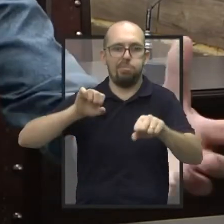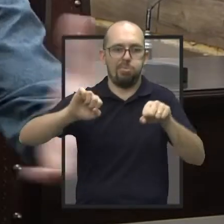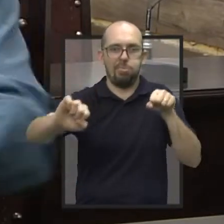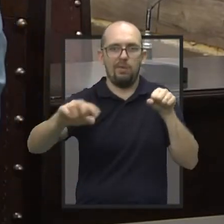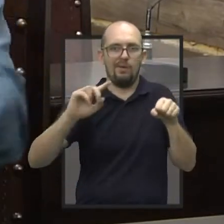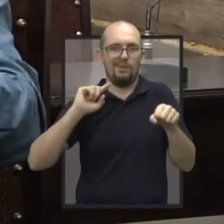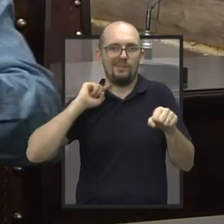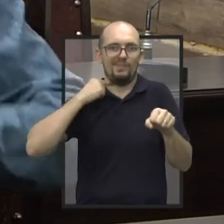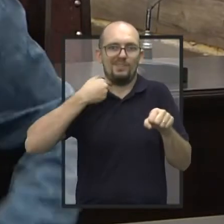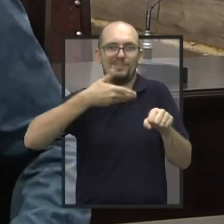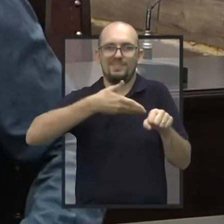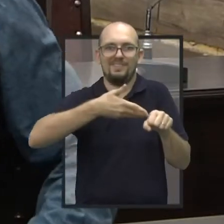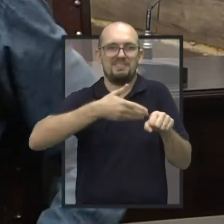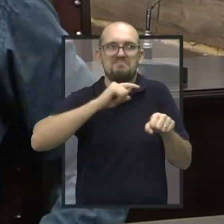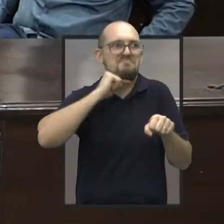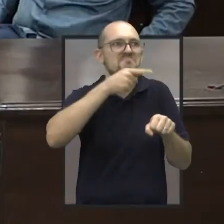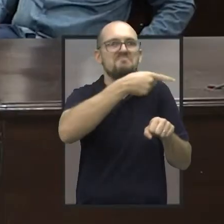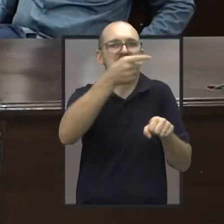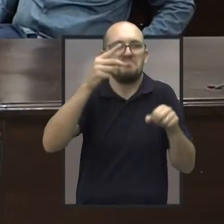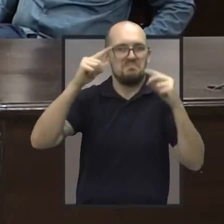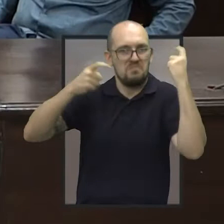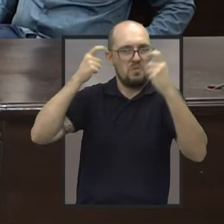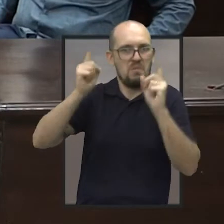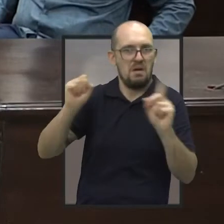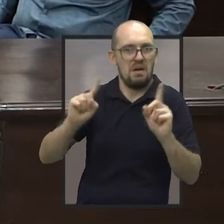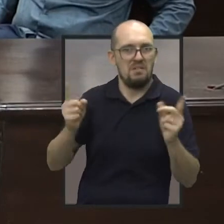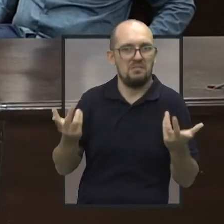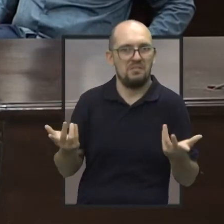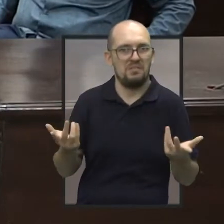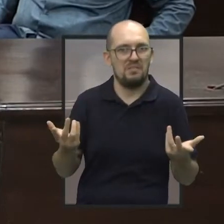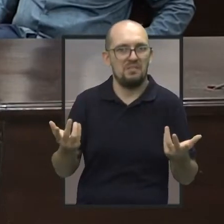nada e ninguém vê isso. Vereador,